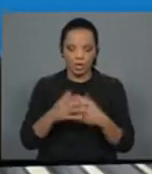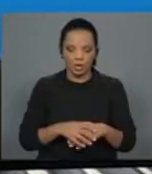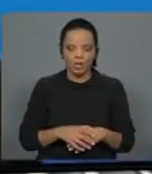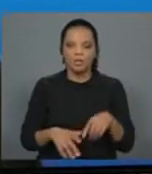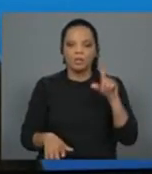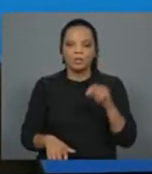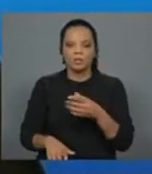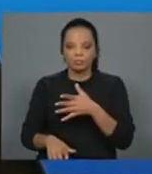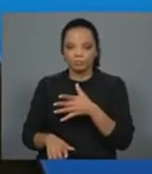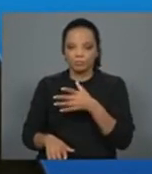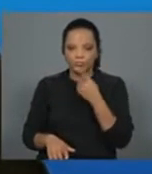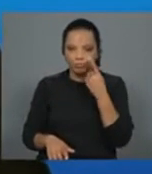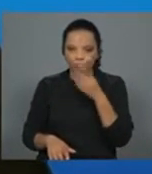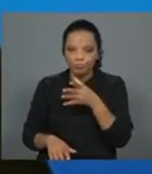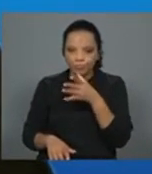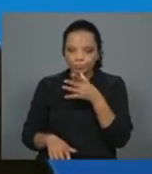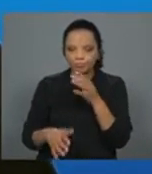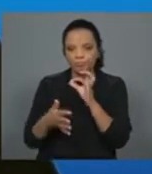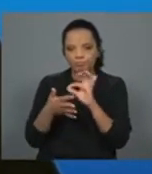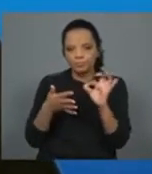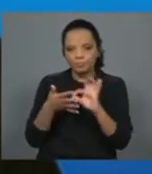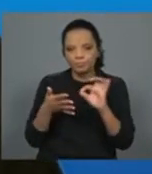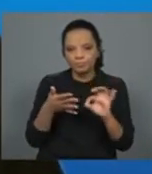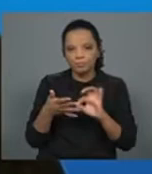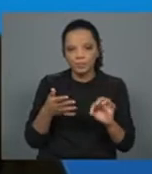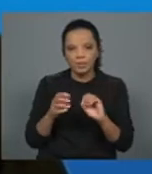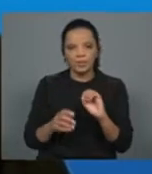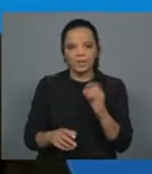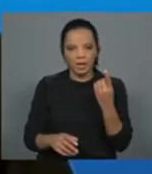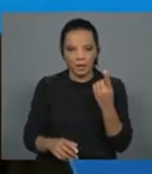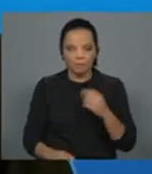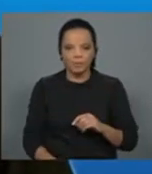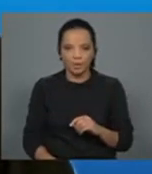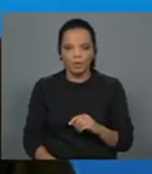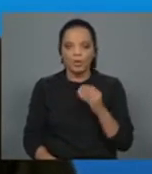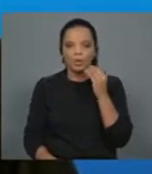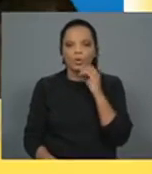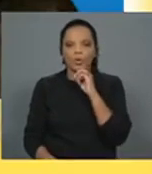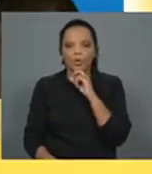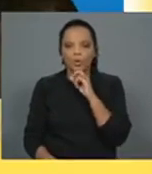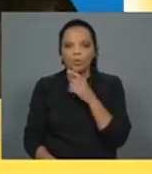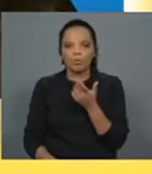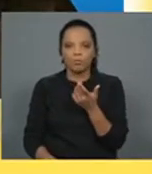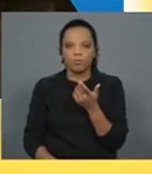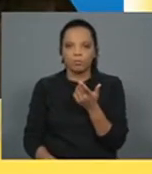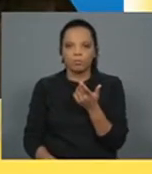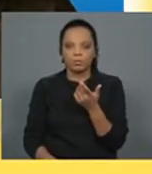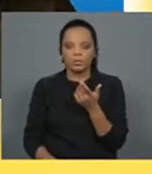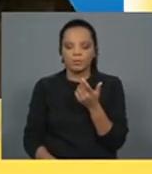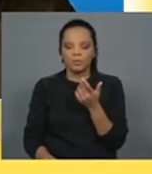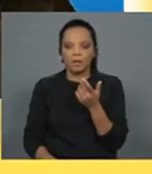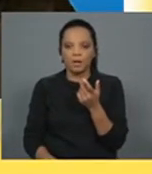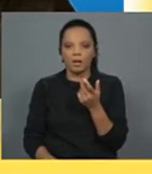rápida, ou aquilo que nós chamamos uma projeção daquilo que podem ser os